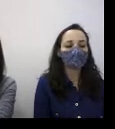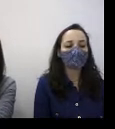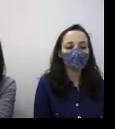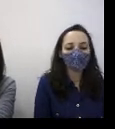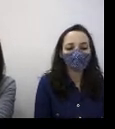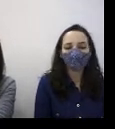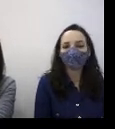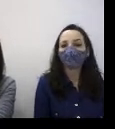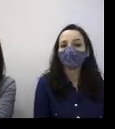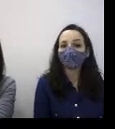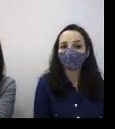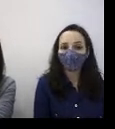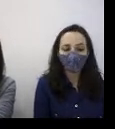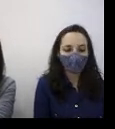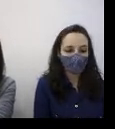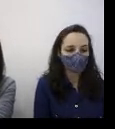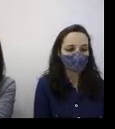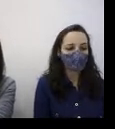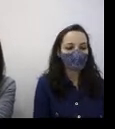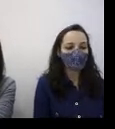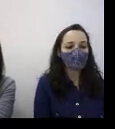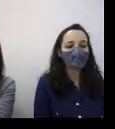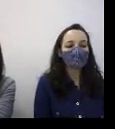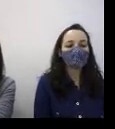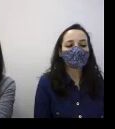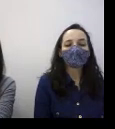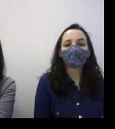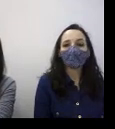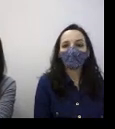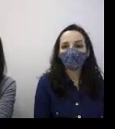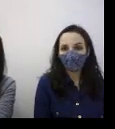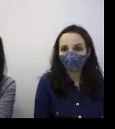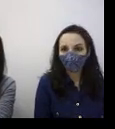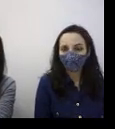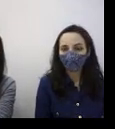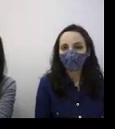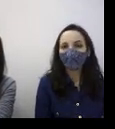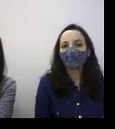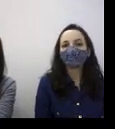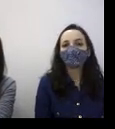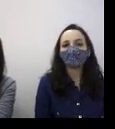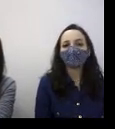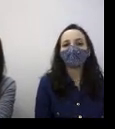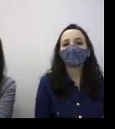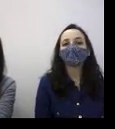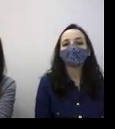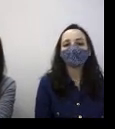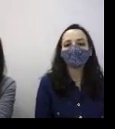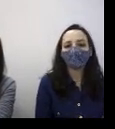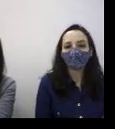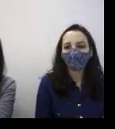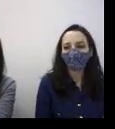tornam frequentes, sintomas corporais, né? Nós temos a depressão, né? A depressão é